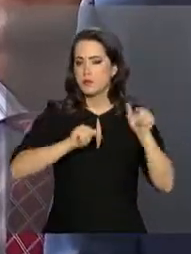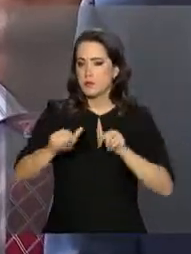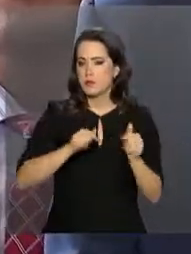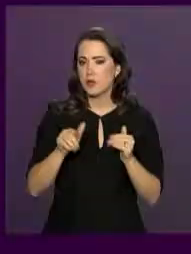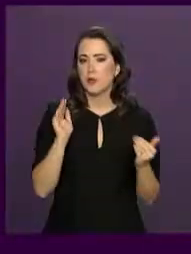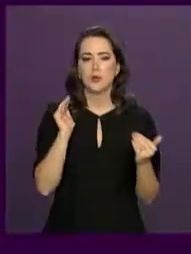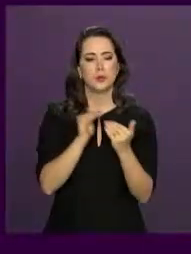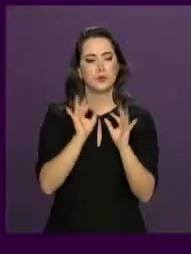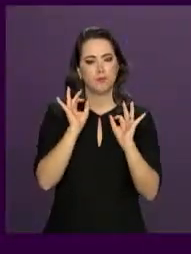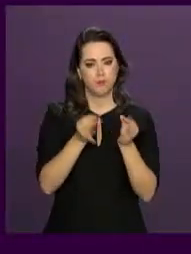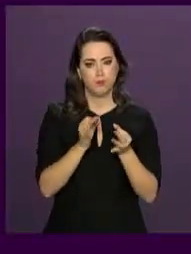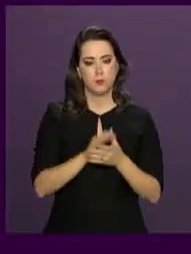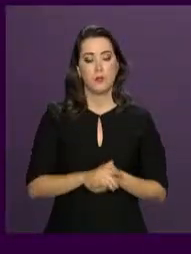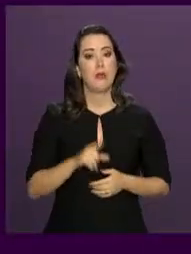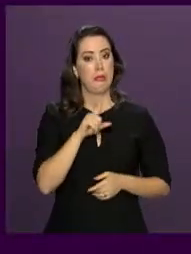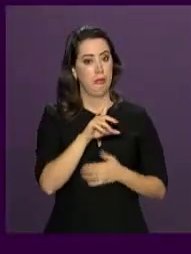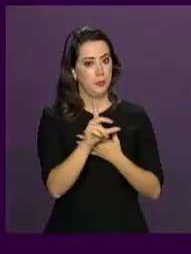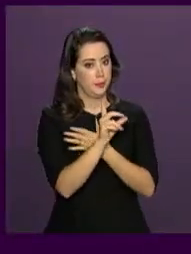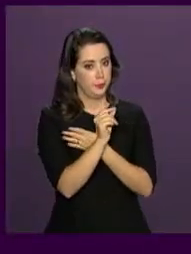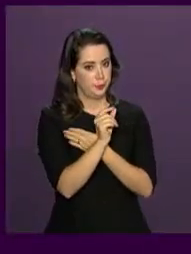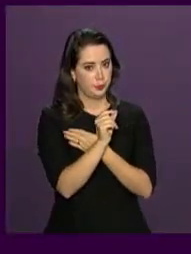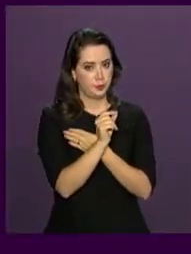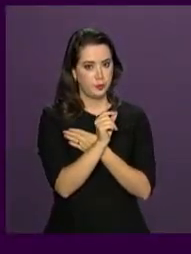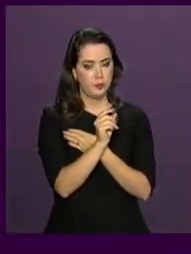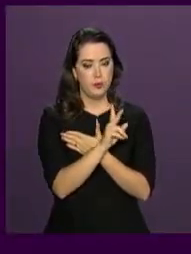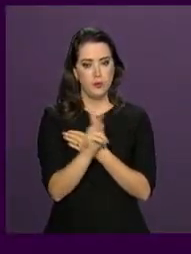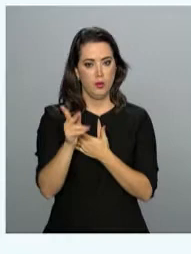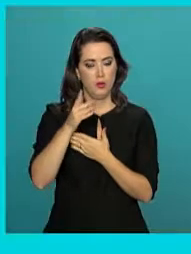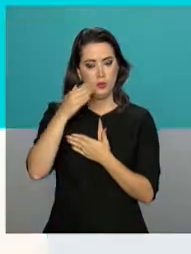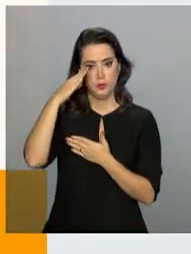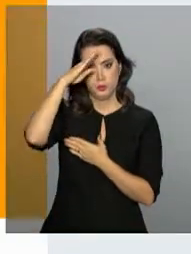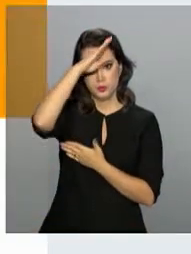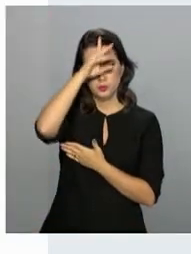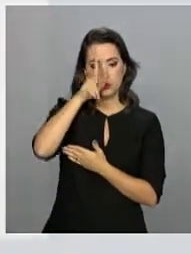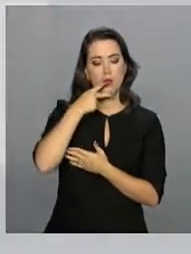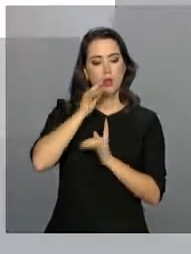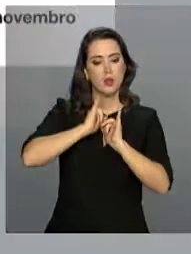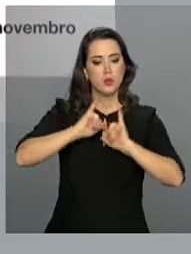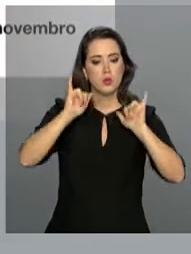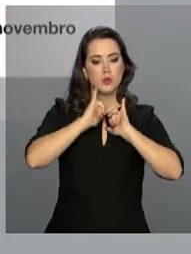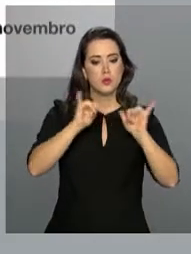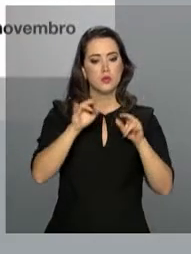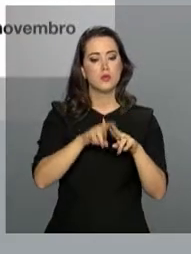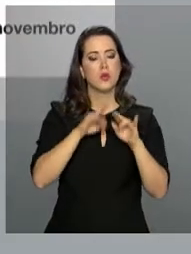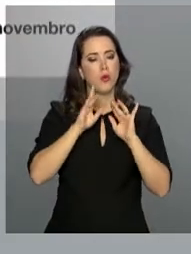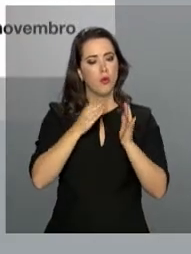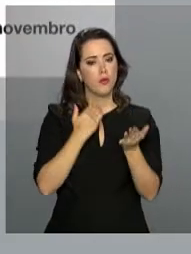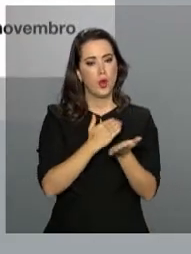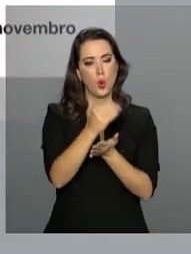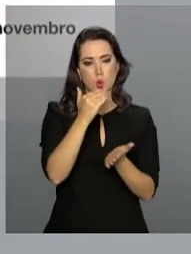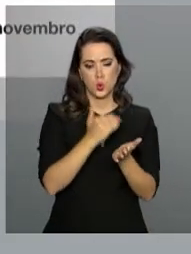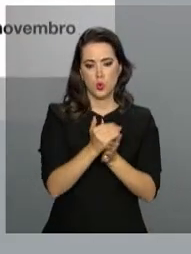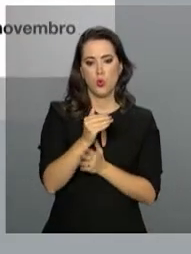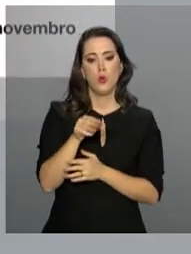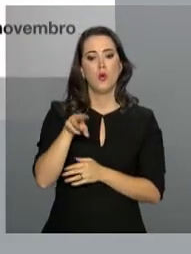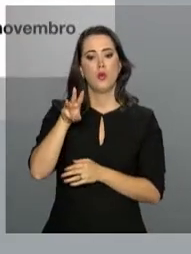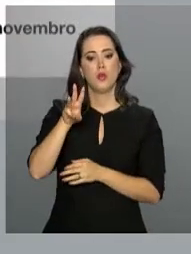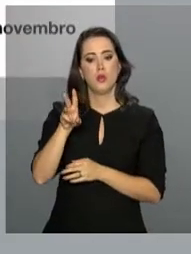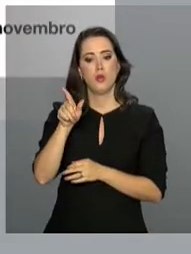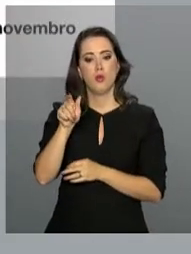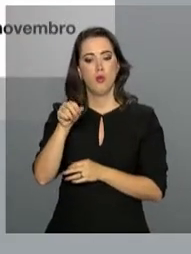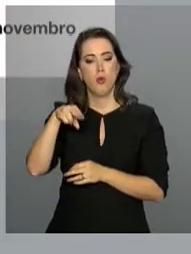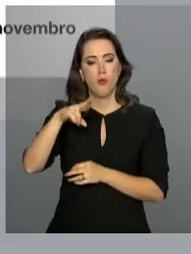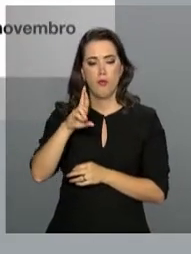até pó também pelo twitter o presidente eleito jair bolsonaro anunciou que vai manter vagner de campos rosário como